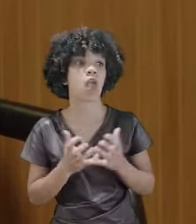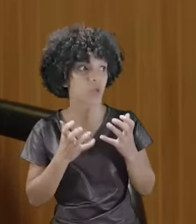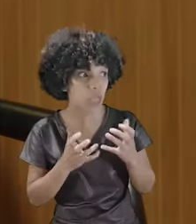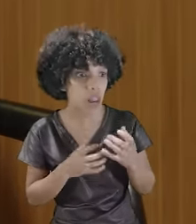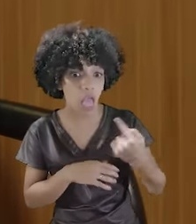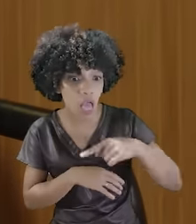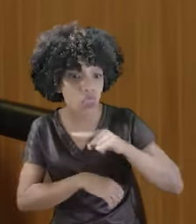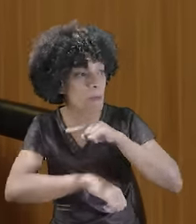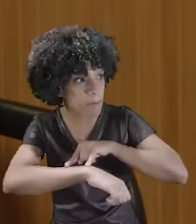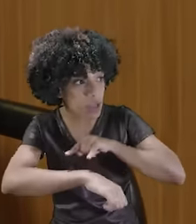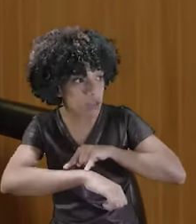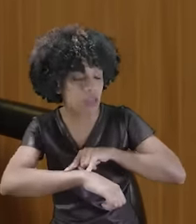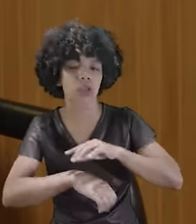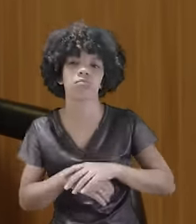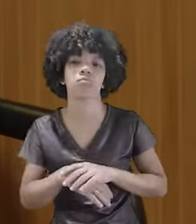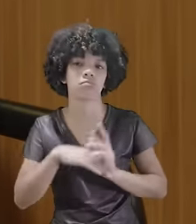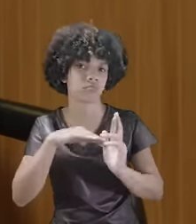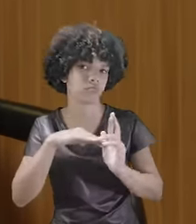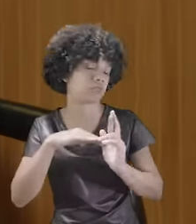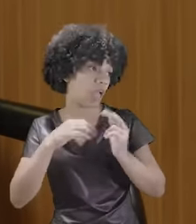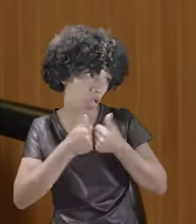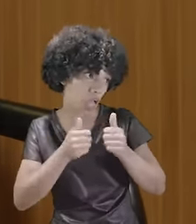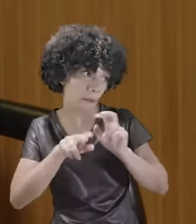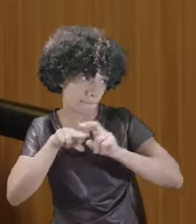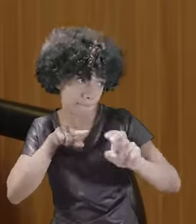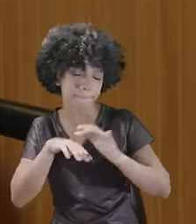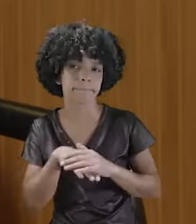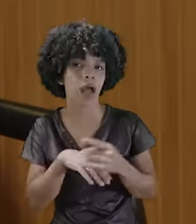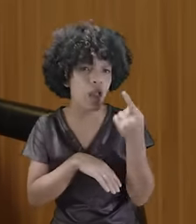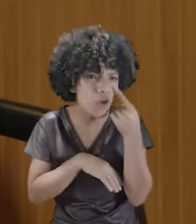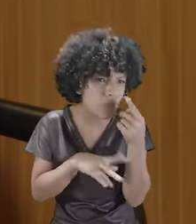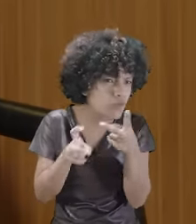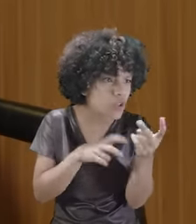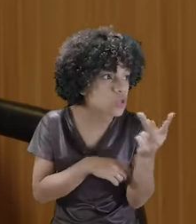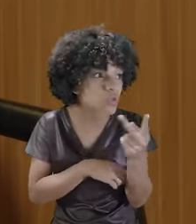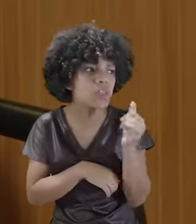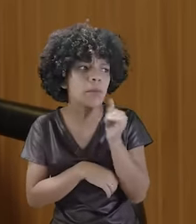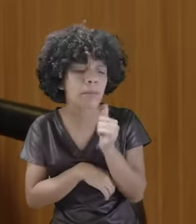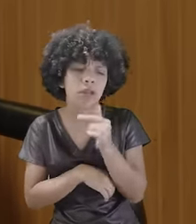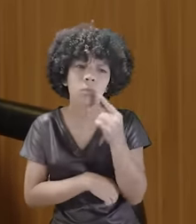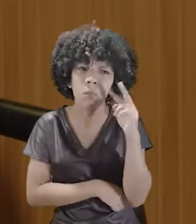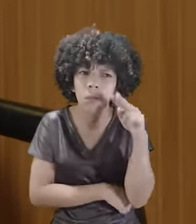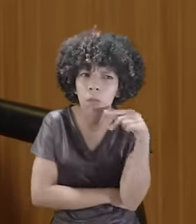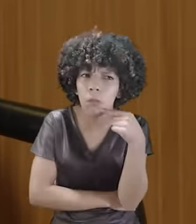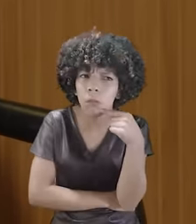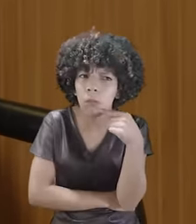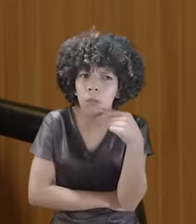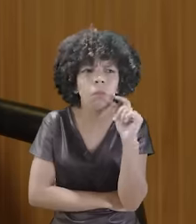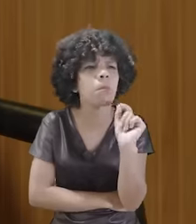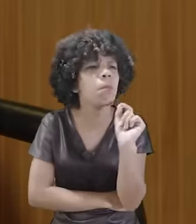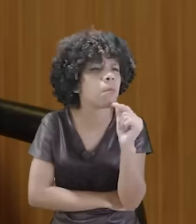entrar no banheiro no Estação aí eu vi duas meninas E aí é e fiquei assim não acredito